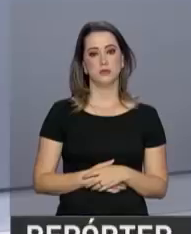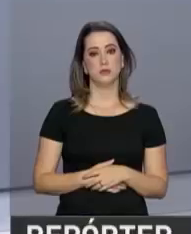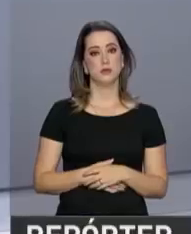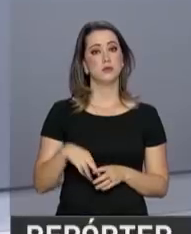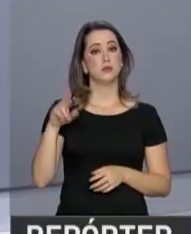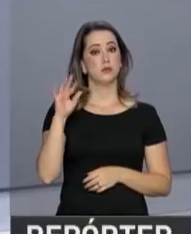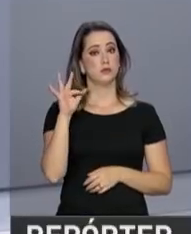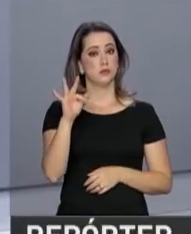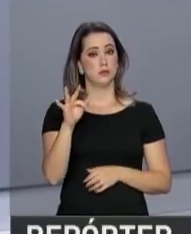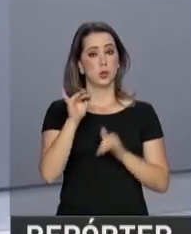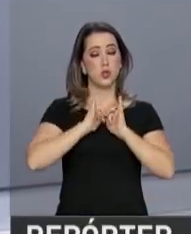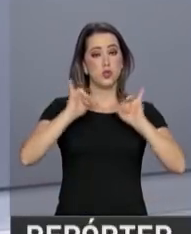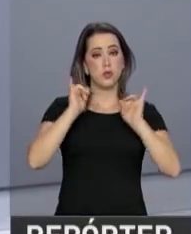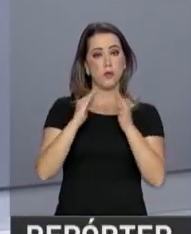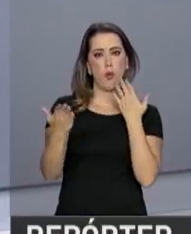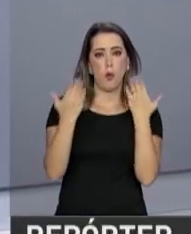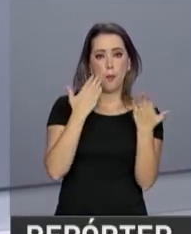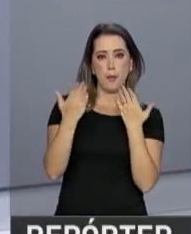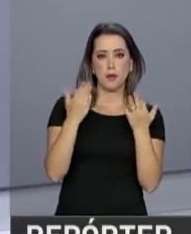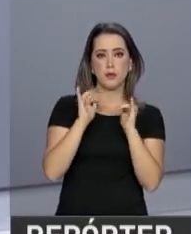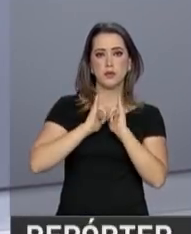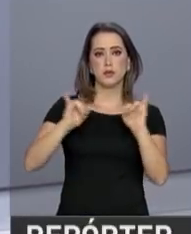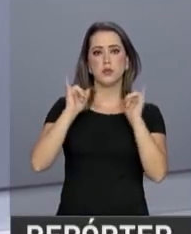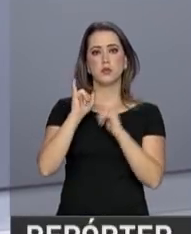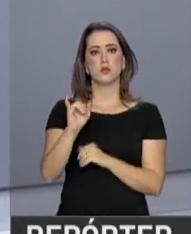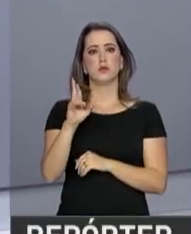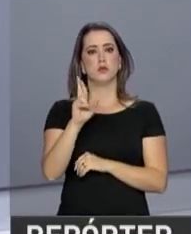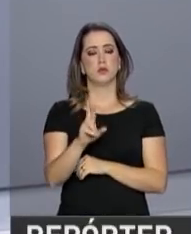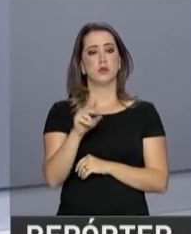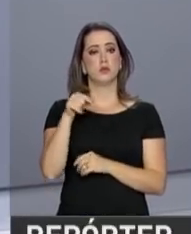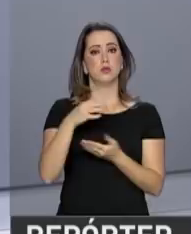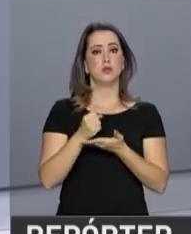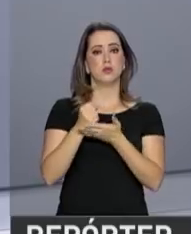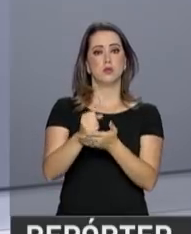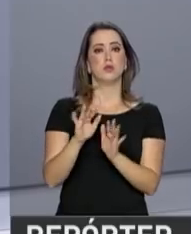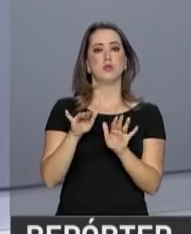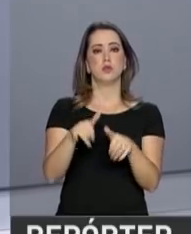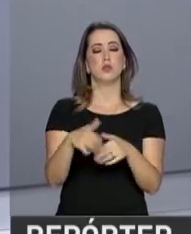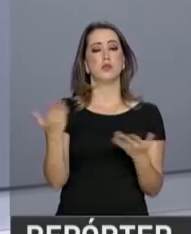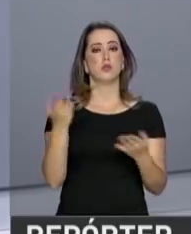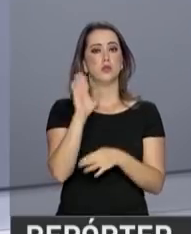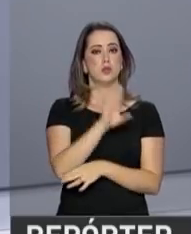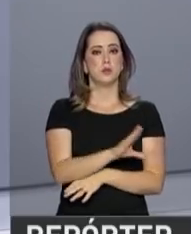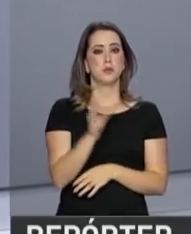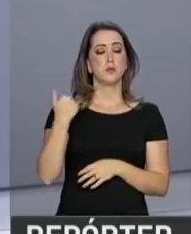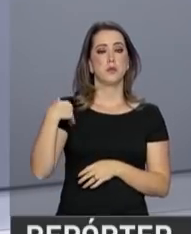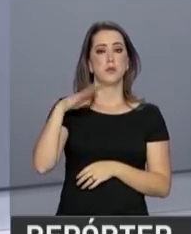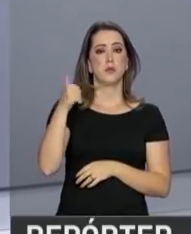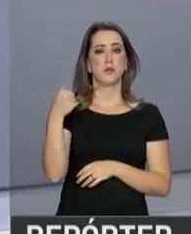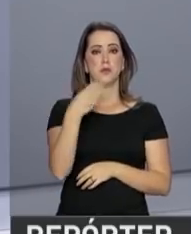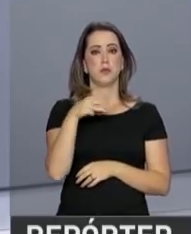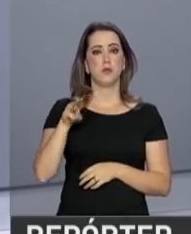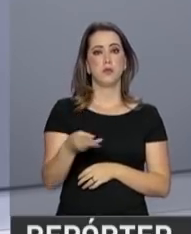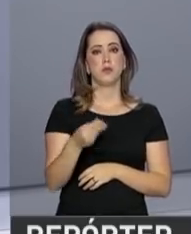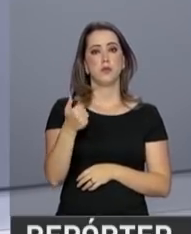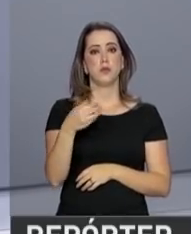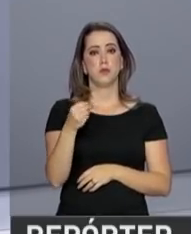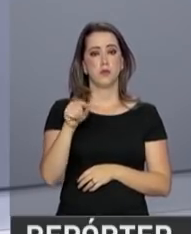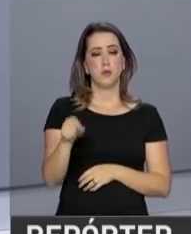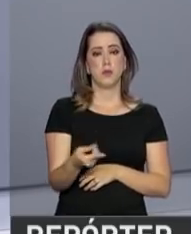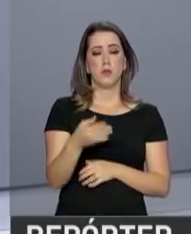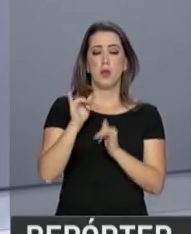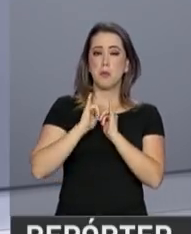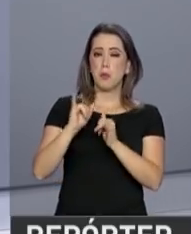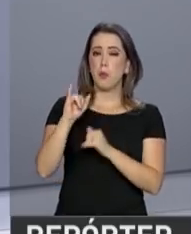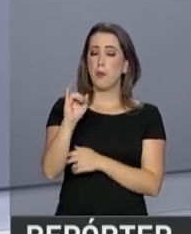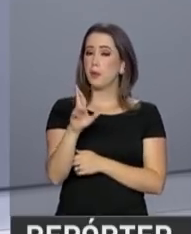E a Receita Federal divulgou o balanço das declarações de imposto de renda entregues até o final desta tarde. Mais de 14 milhões e 100 mil